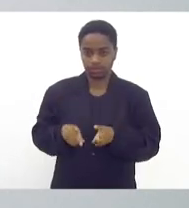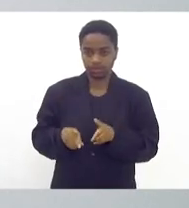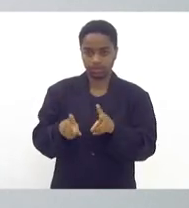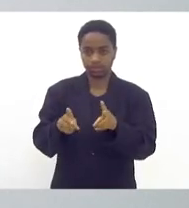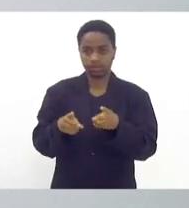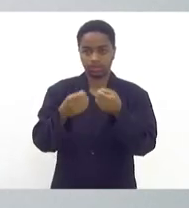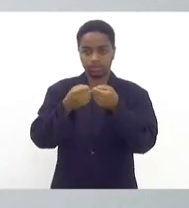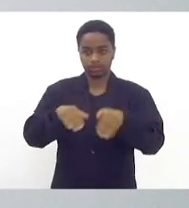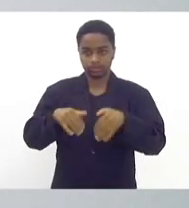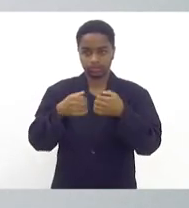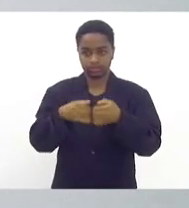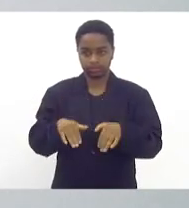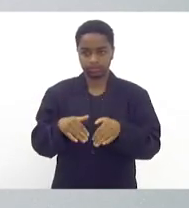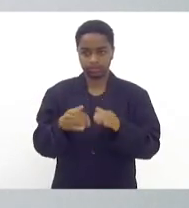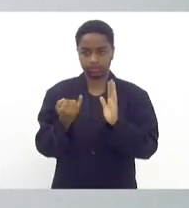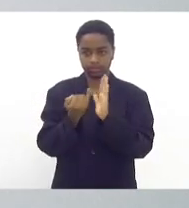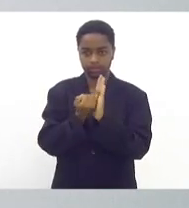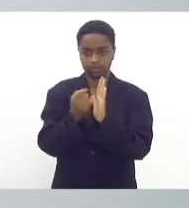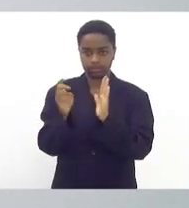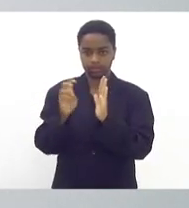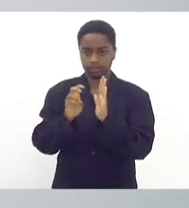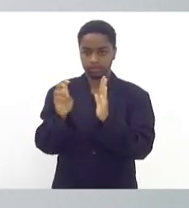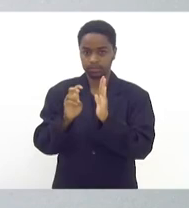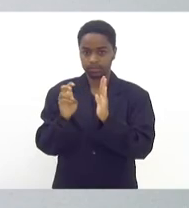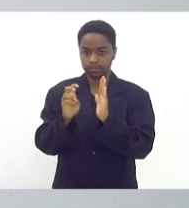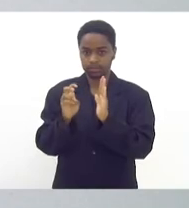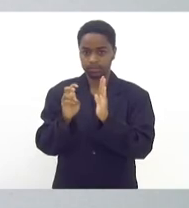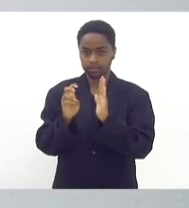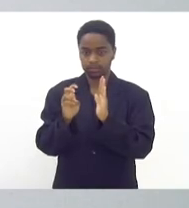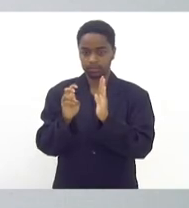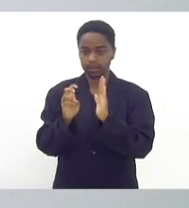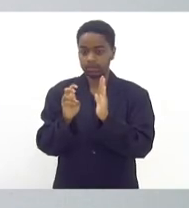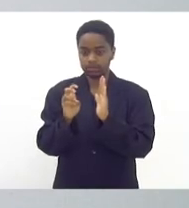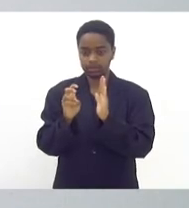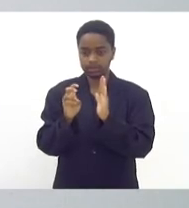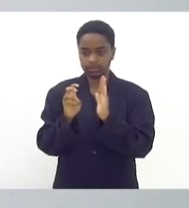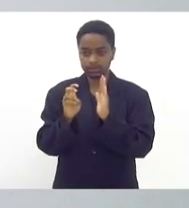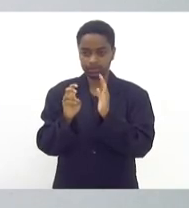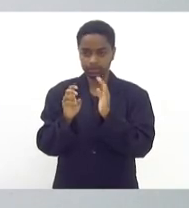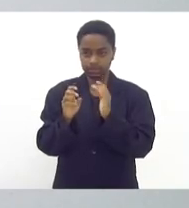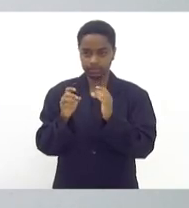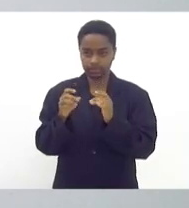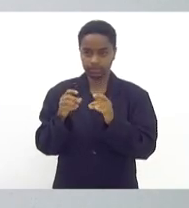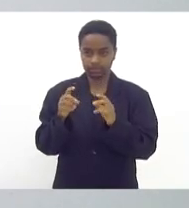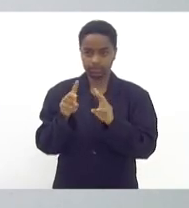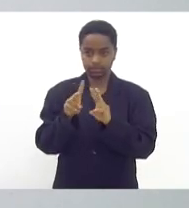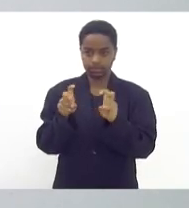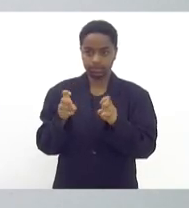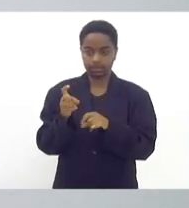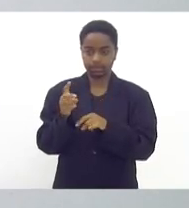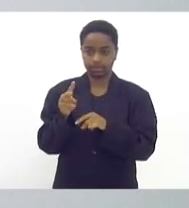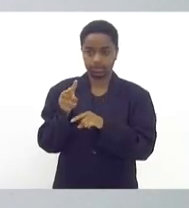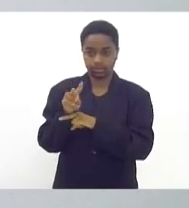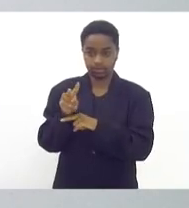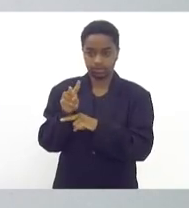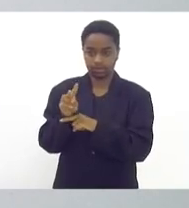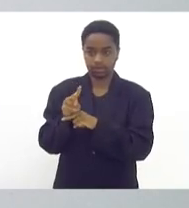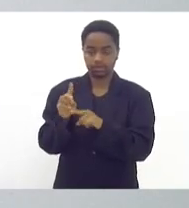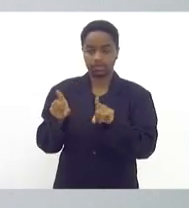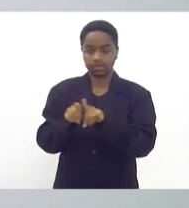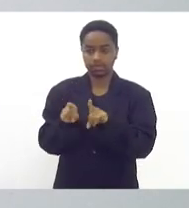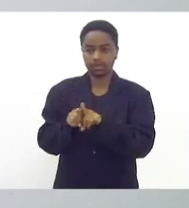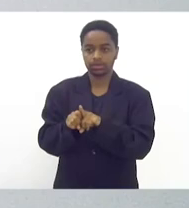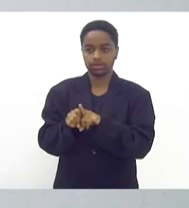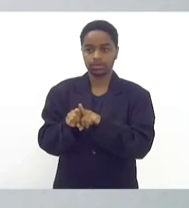onerosas inciso 5to consta ainda a efetiva prevenção e reparação de danos